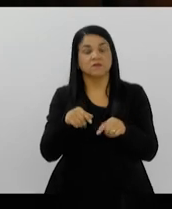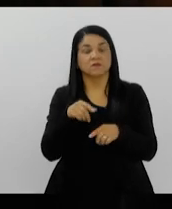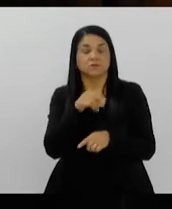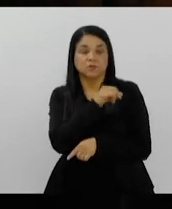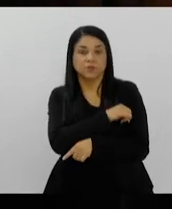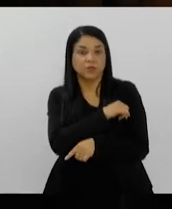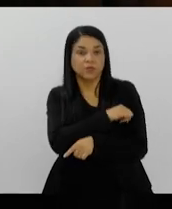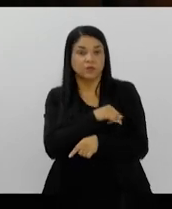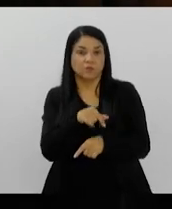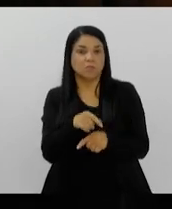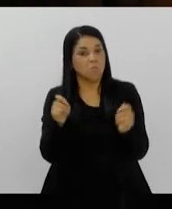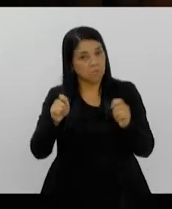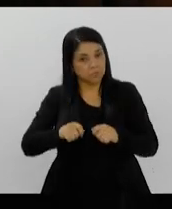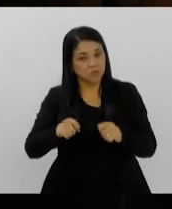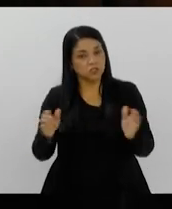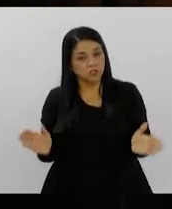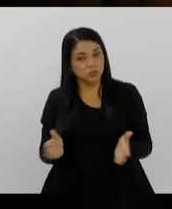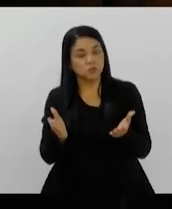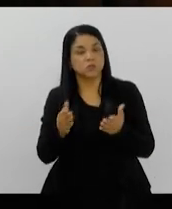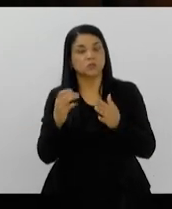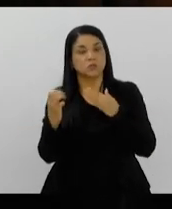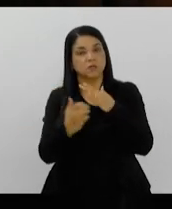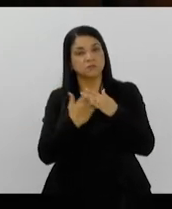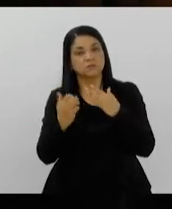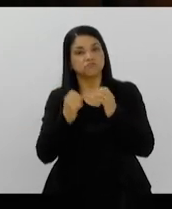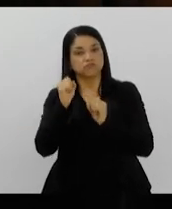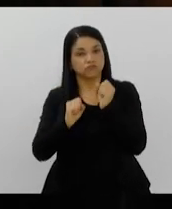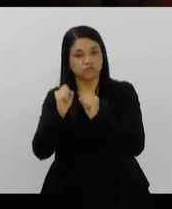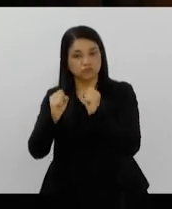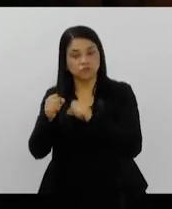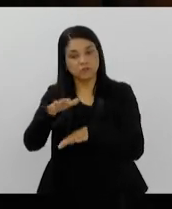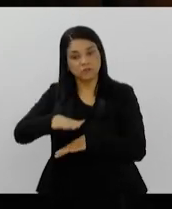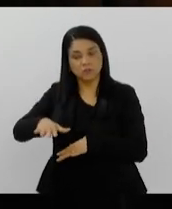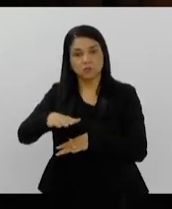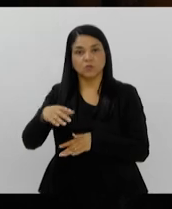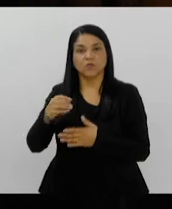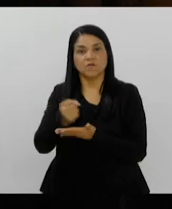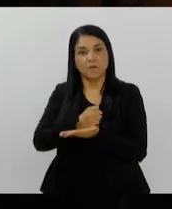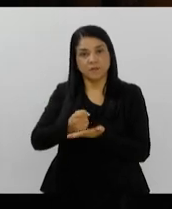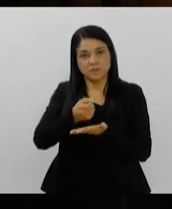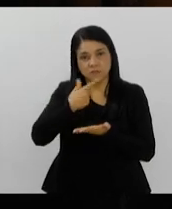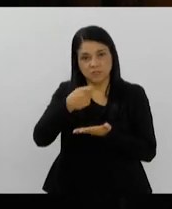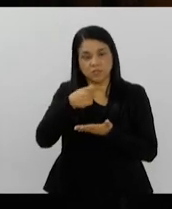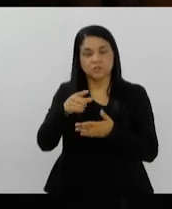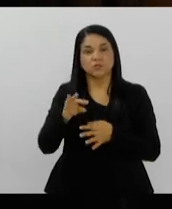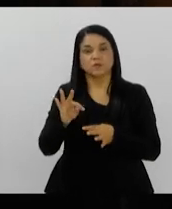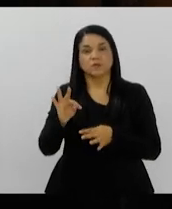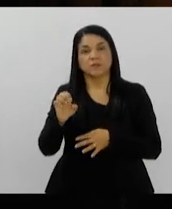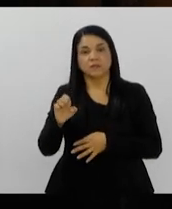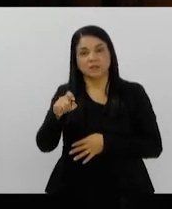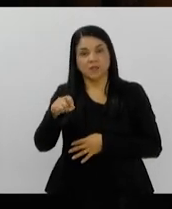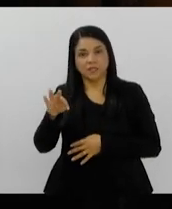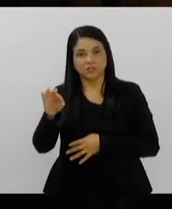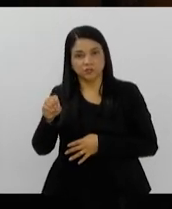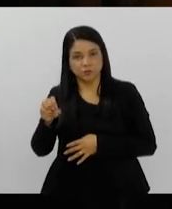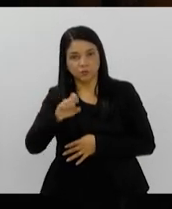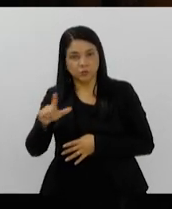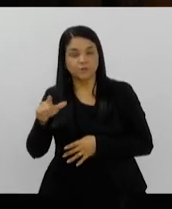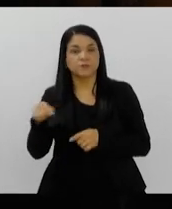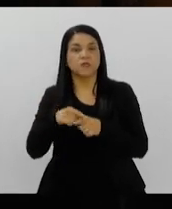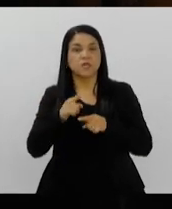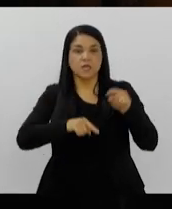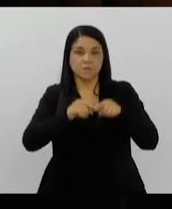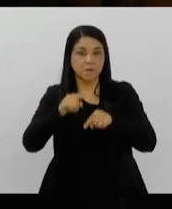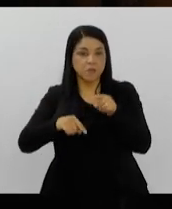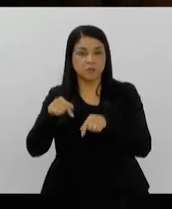Janeiro, estimulando a indústria local, tanto no setor farmacêutico, no setor têxtil, no setor de equipamentos, e o Estado do Rio de